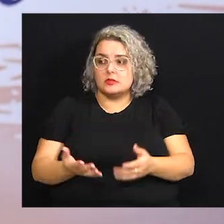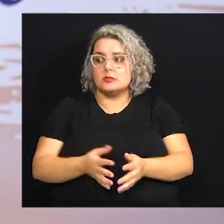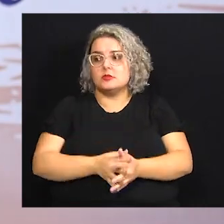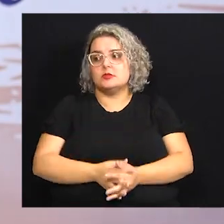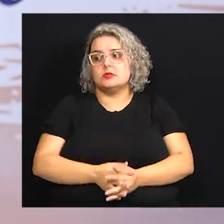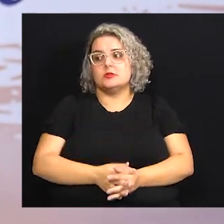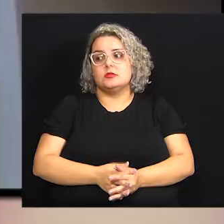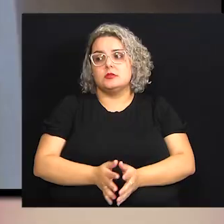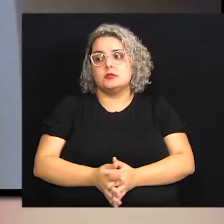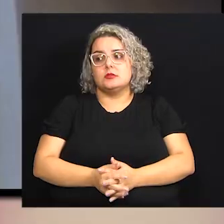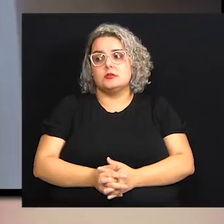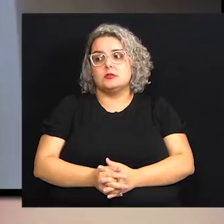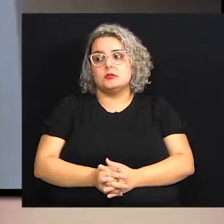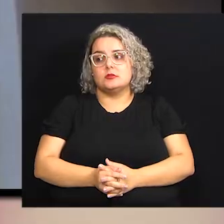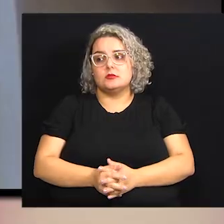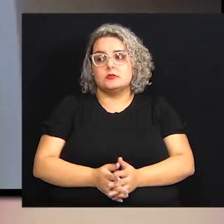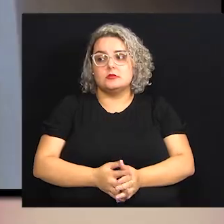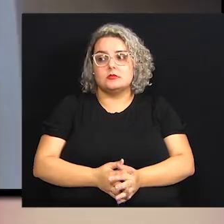as dicas?